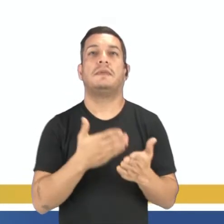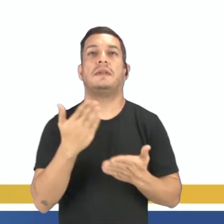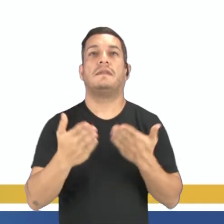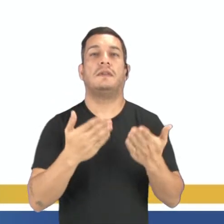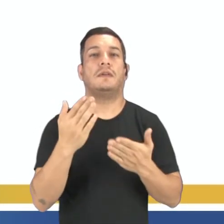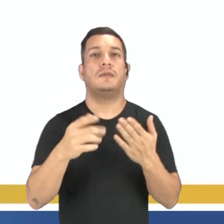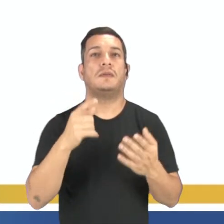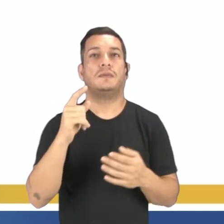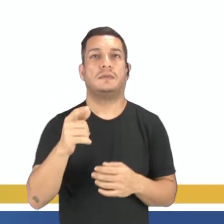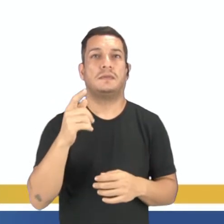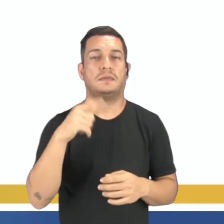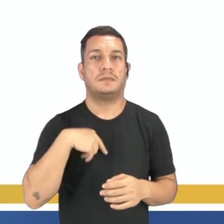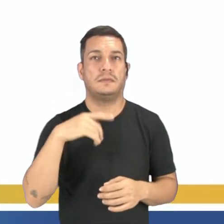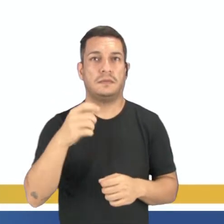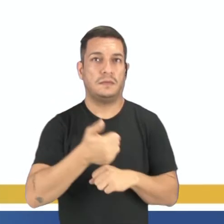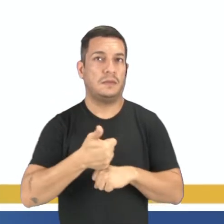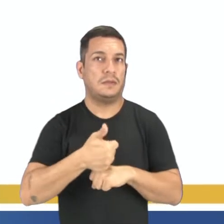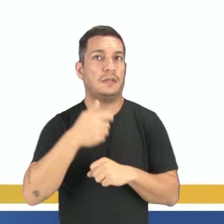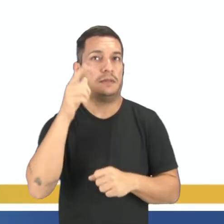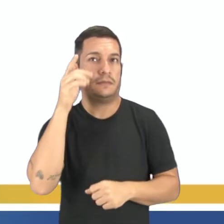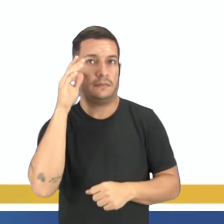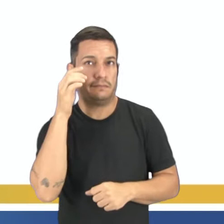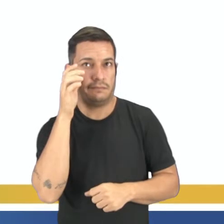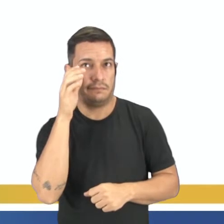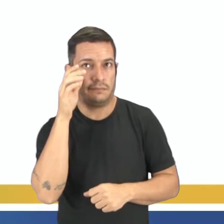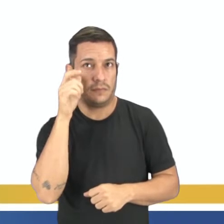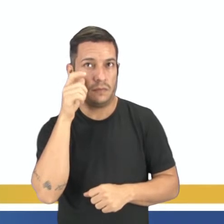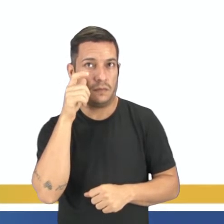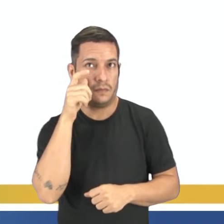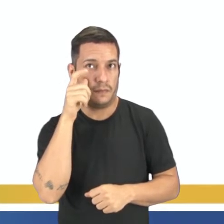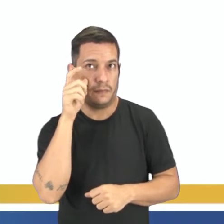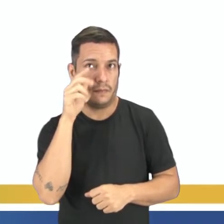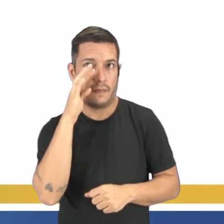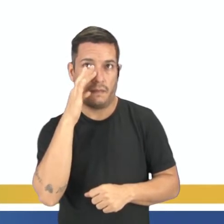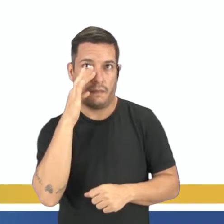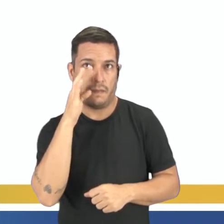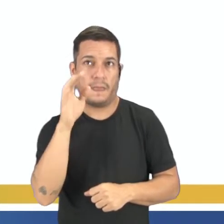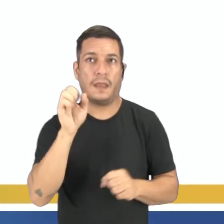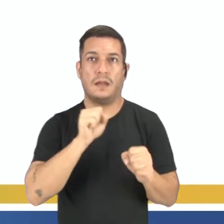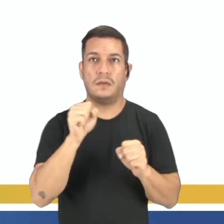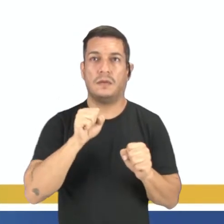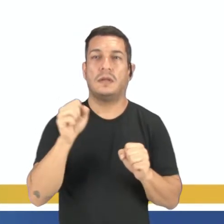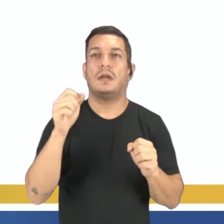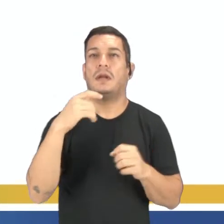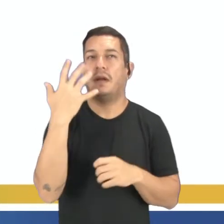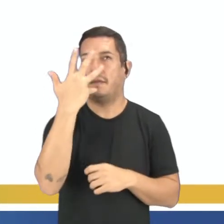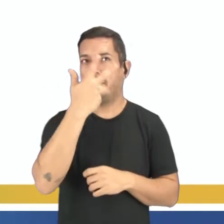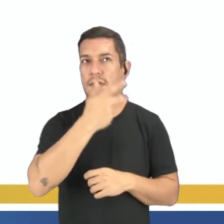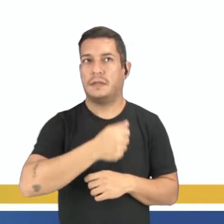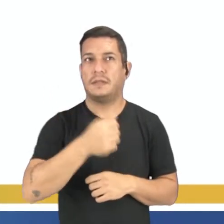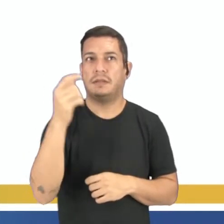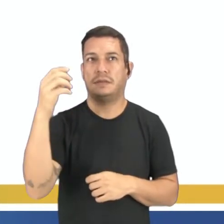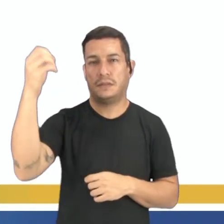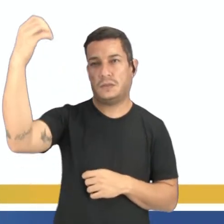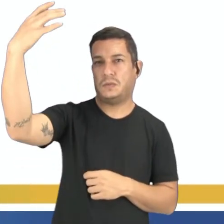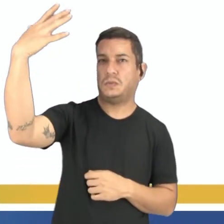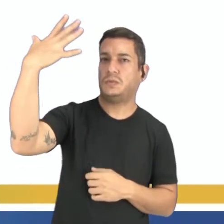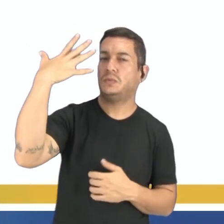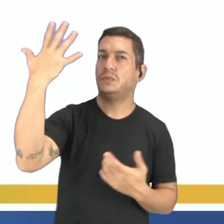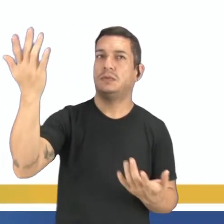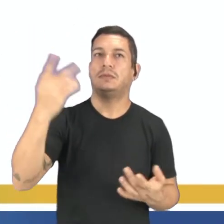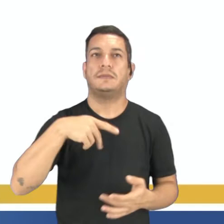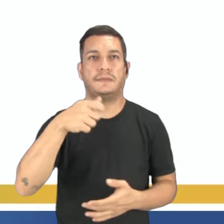atributos, considerar, admirar e adorar a incomparável beleza dessa imensa luz. Porque lá na frente, né, a partir